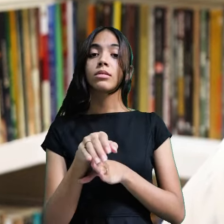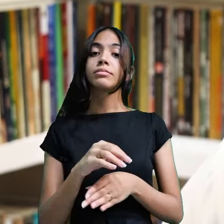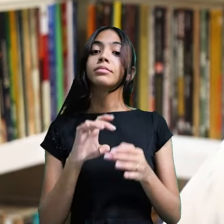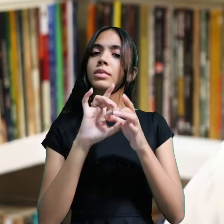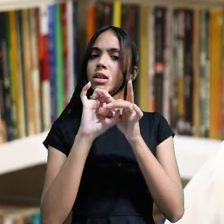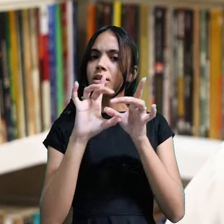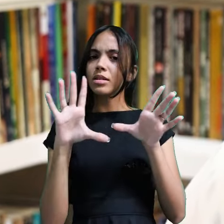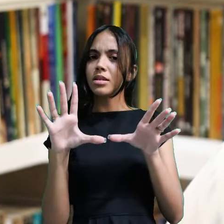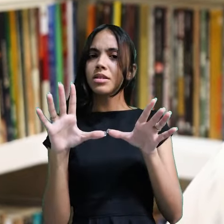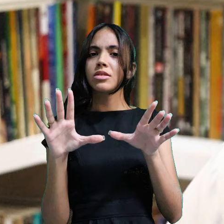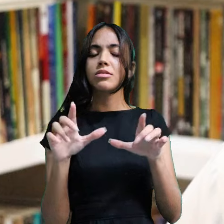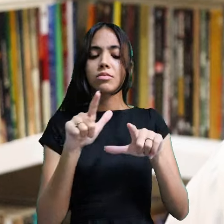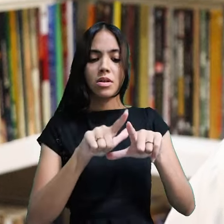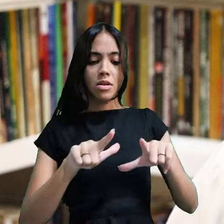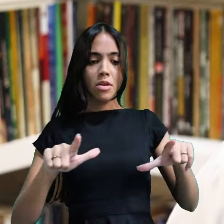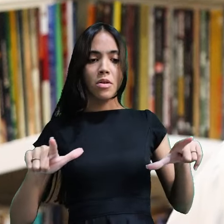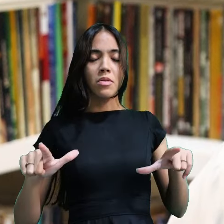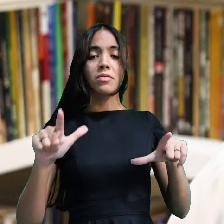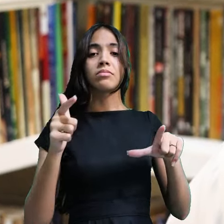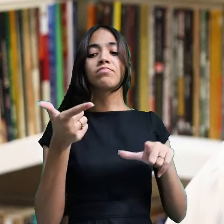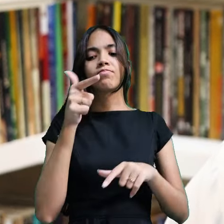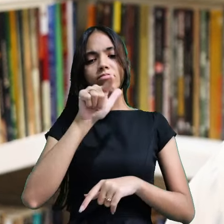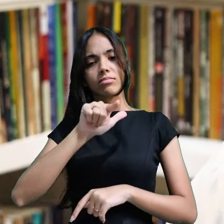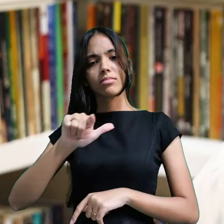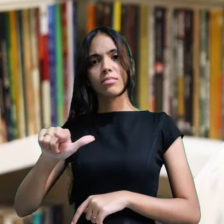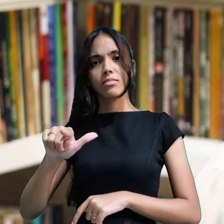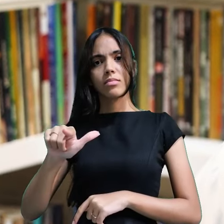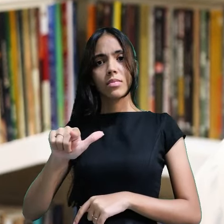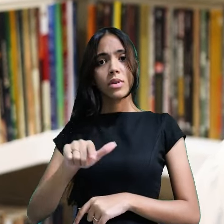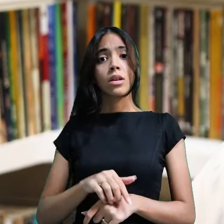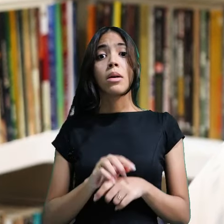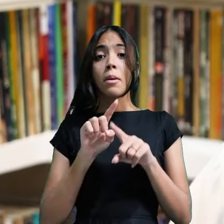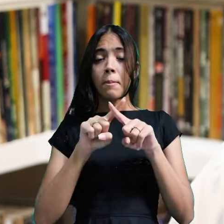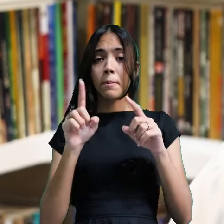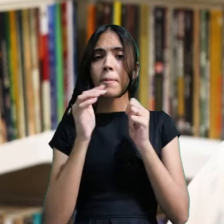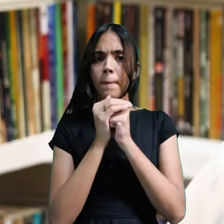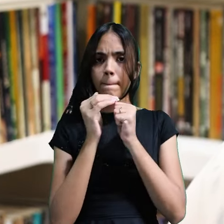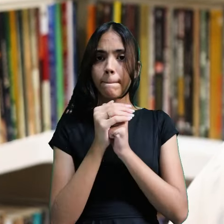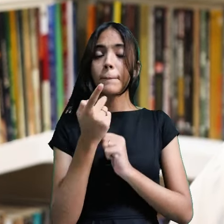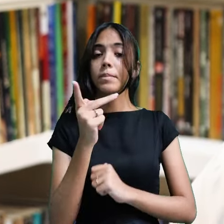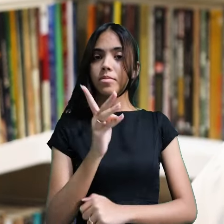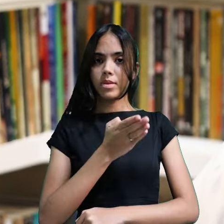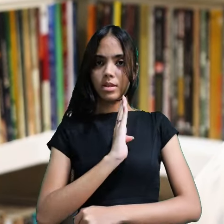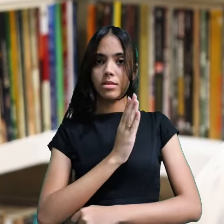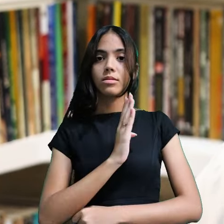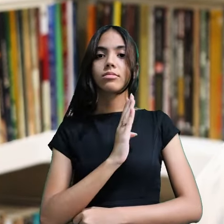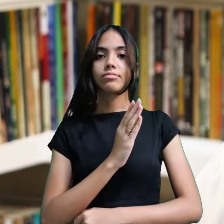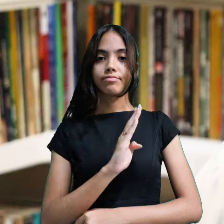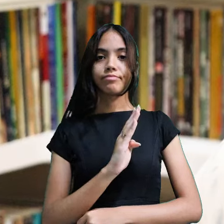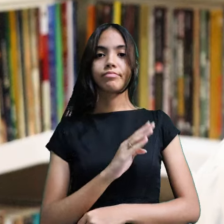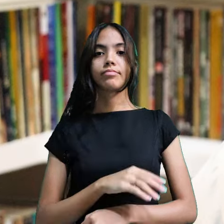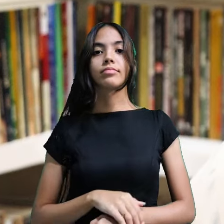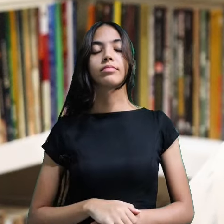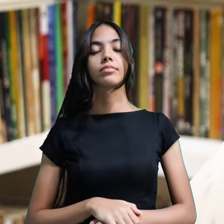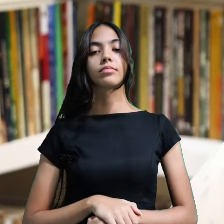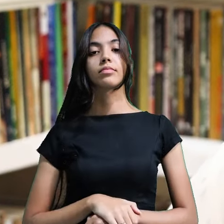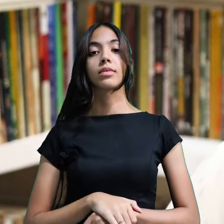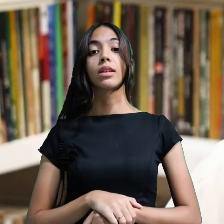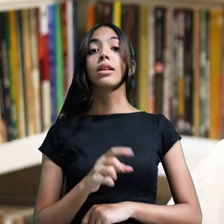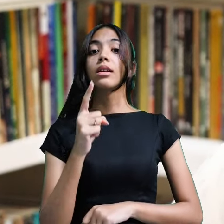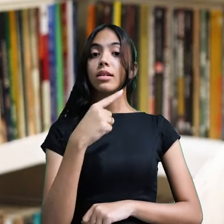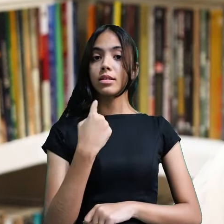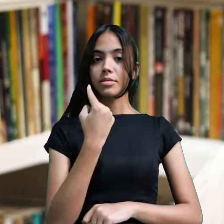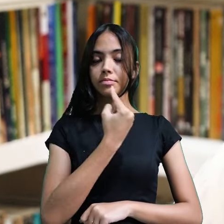Deixe as vãs repetições e ore com seu coração, segundo a palavra de Deus. Que a